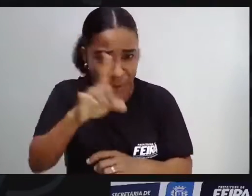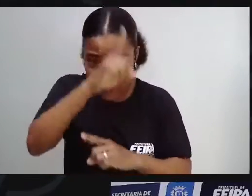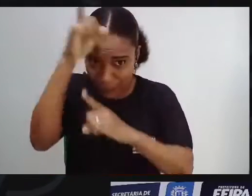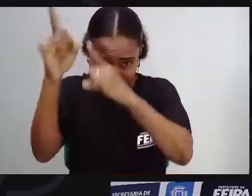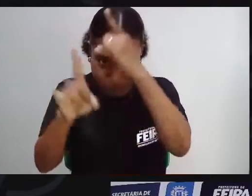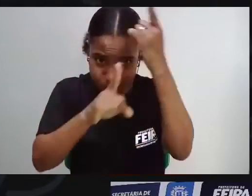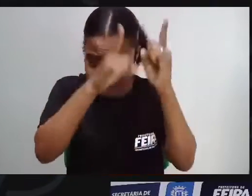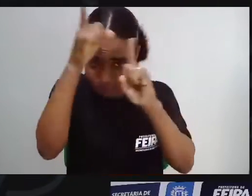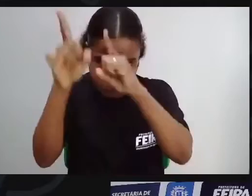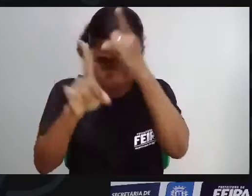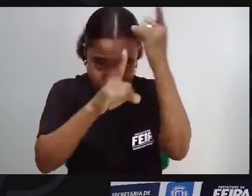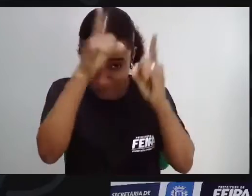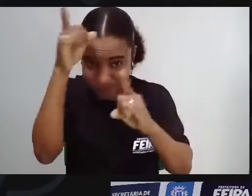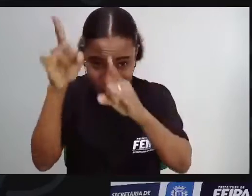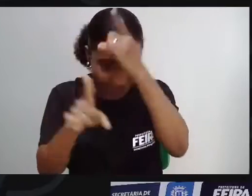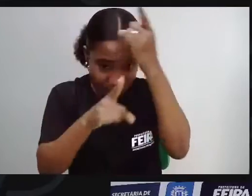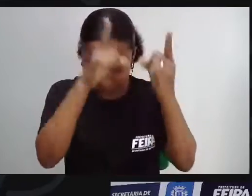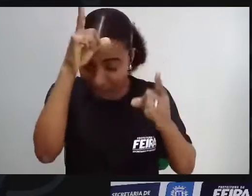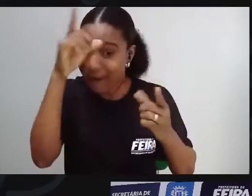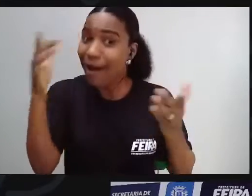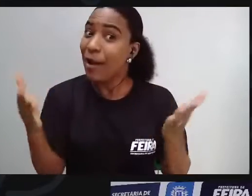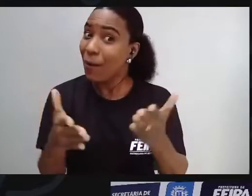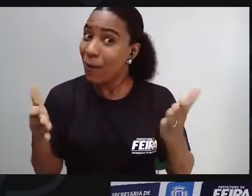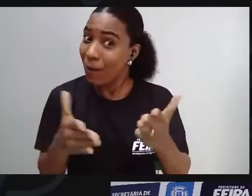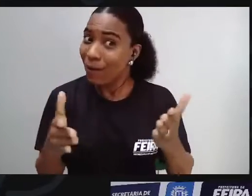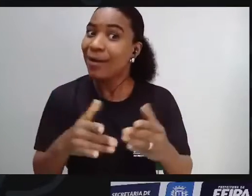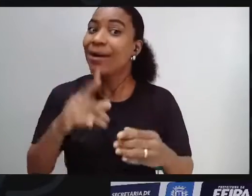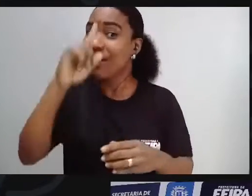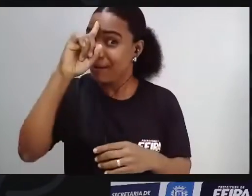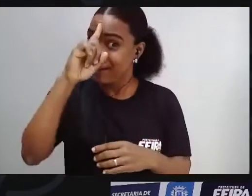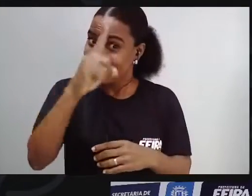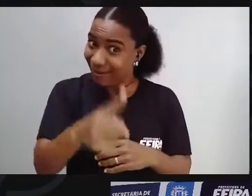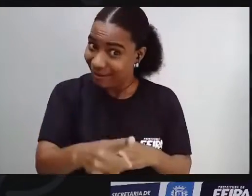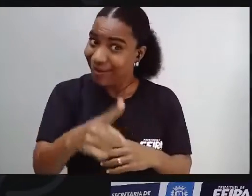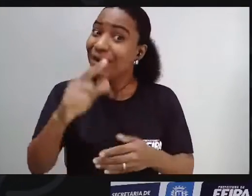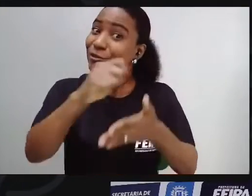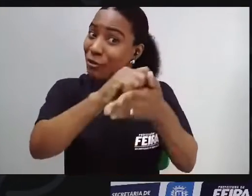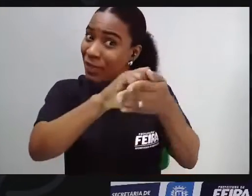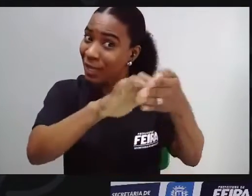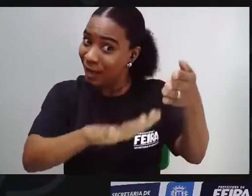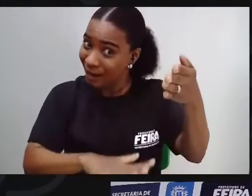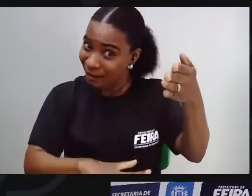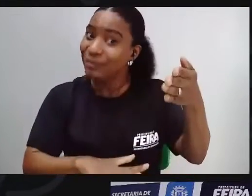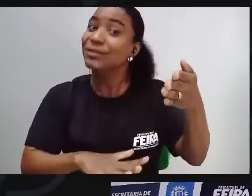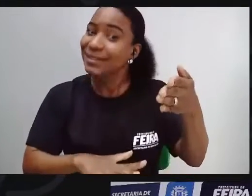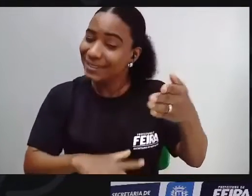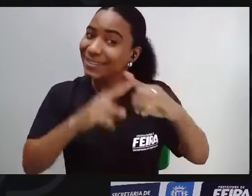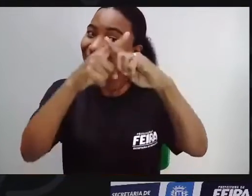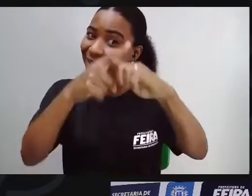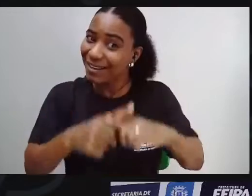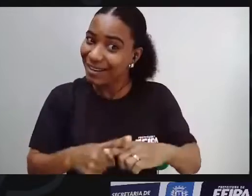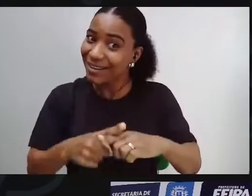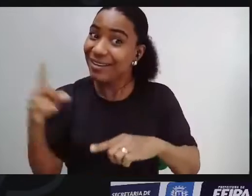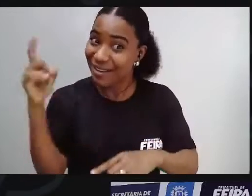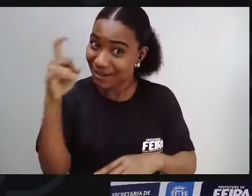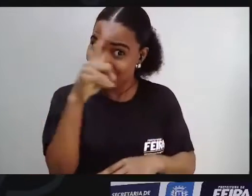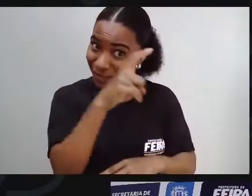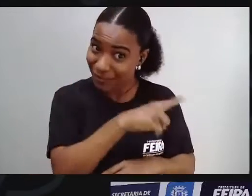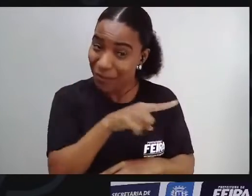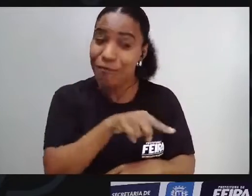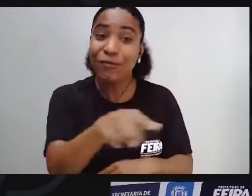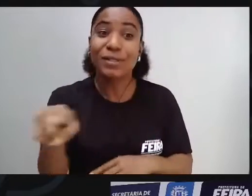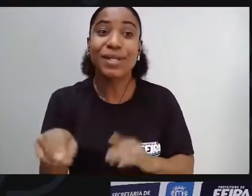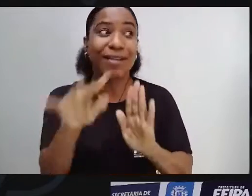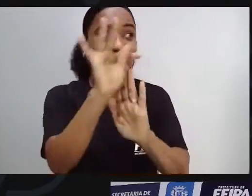desafio mas o desafio precisa ser cumprido através de uma produção